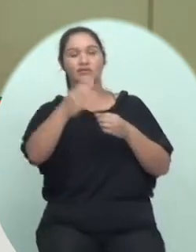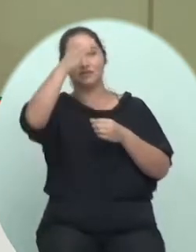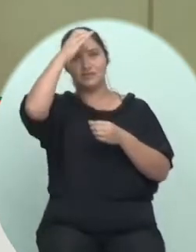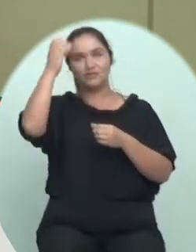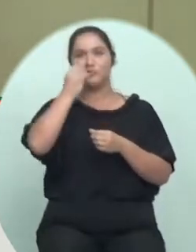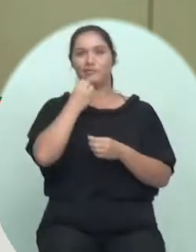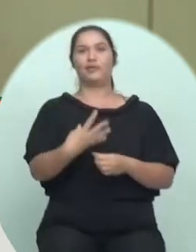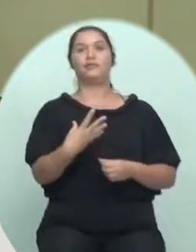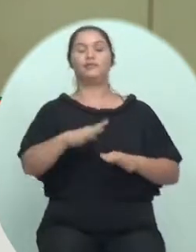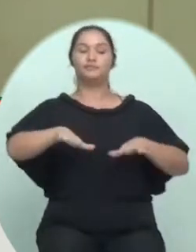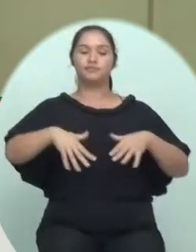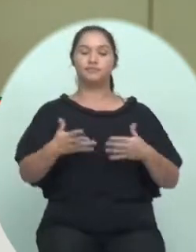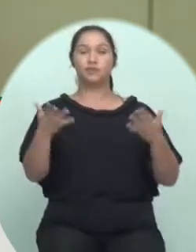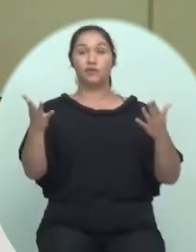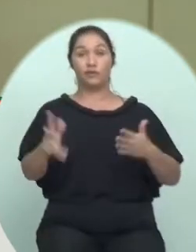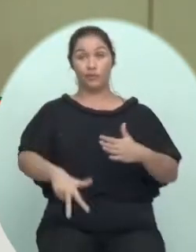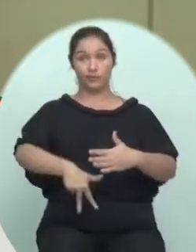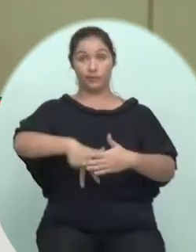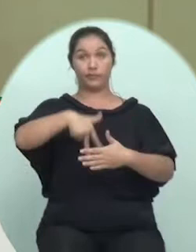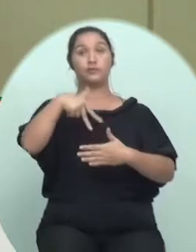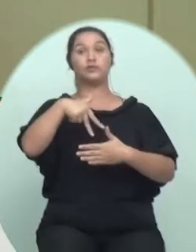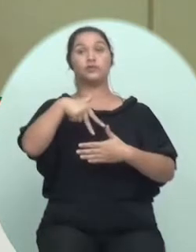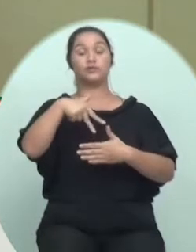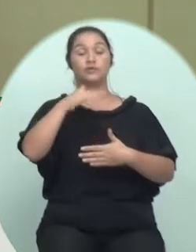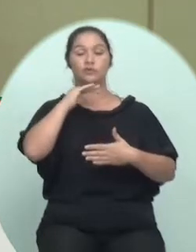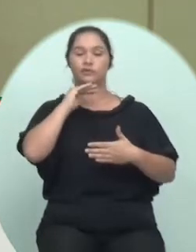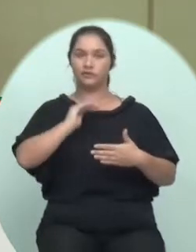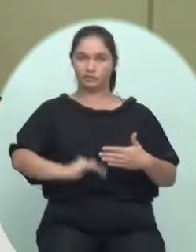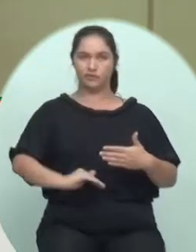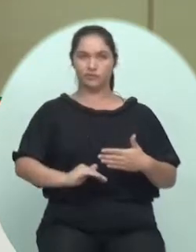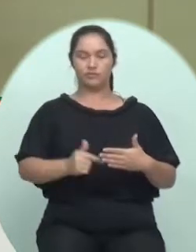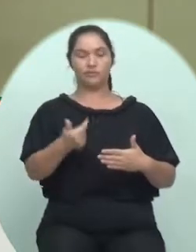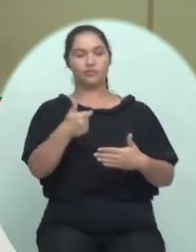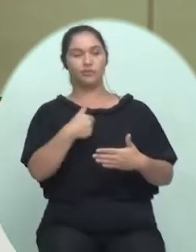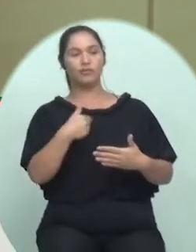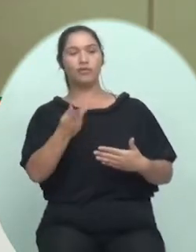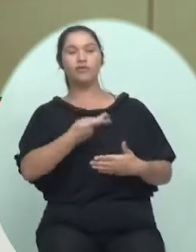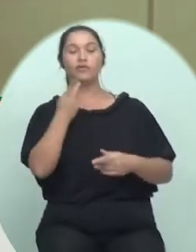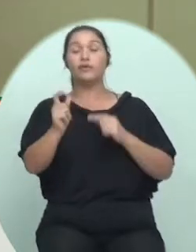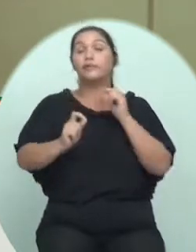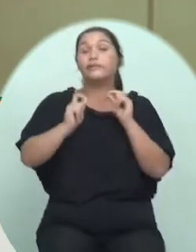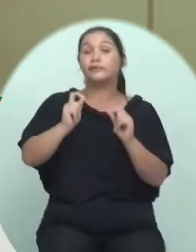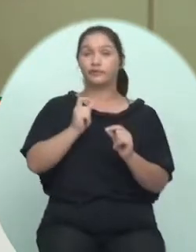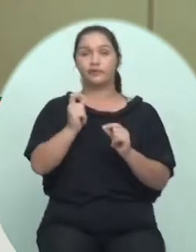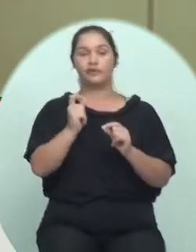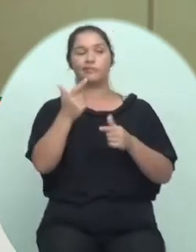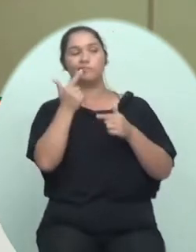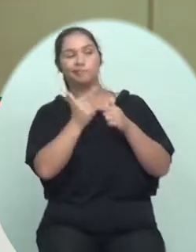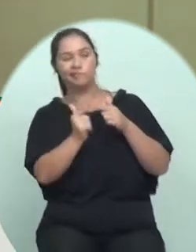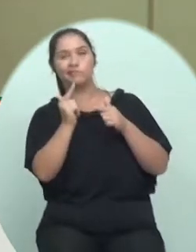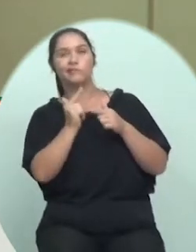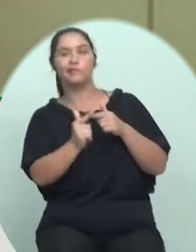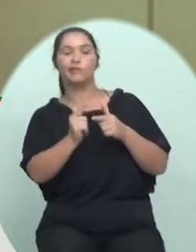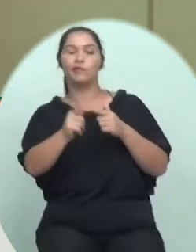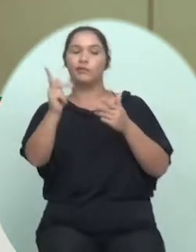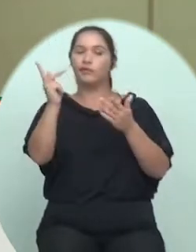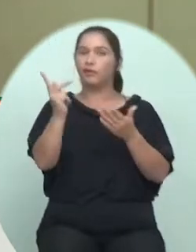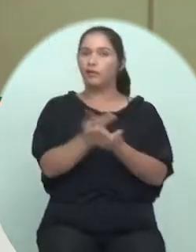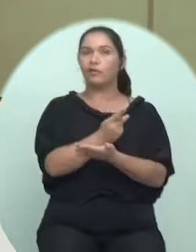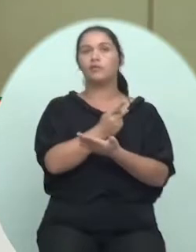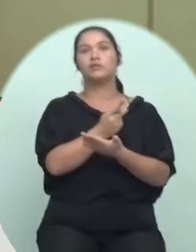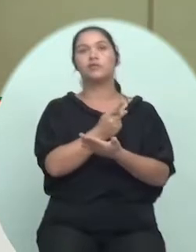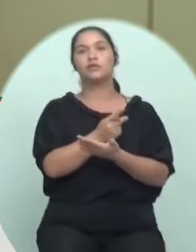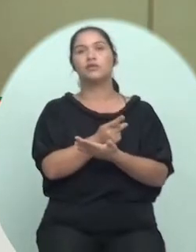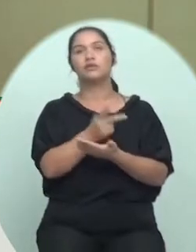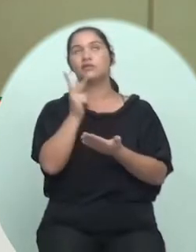tribuna nessa noite, nessa tarde, senhor presidente, para falar de um problema corriqueiro que vem acontecendo na